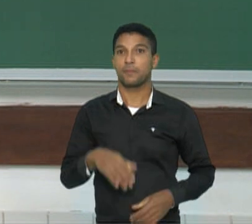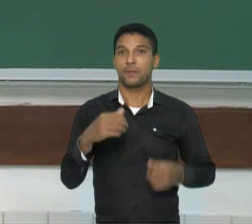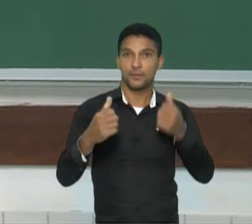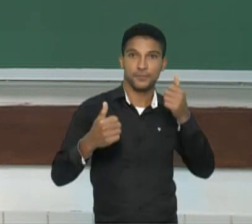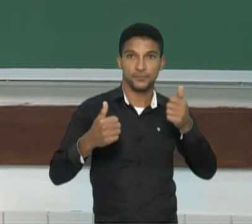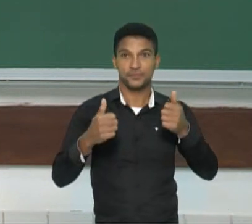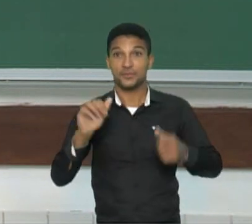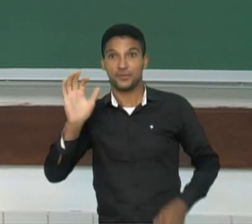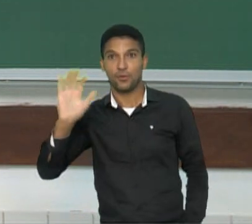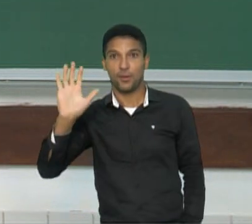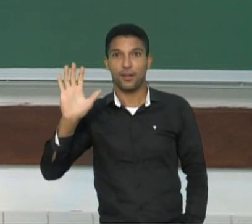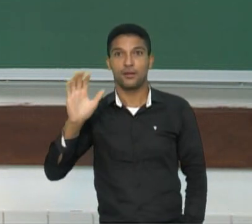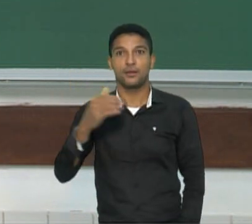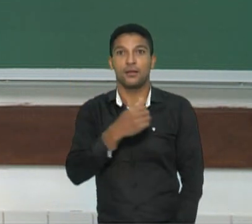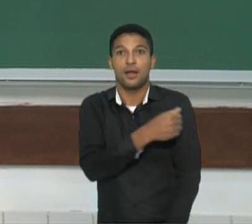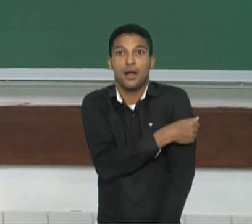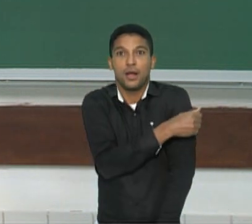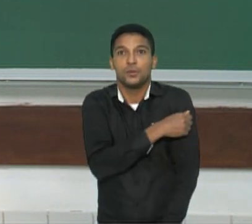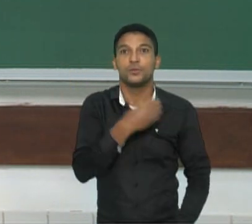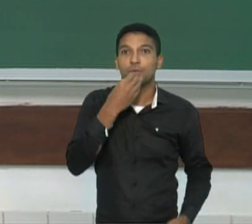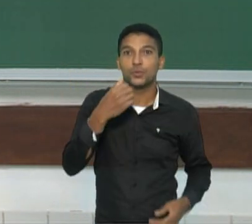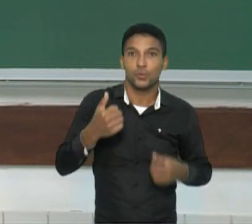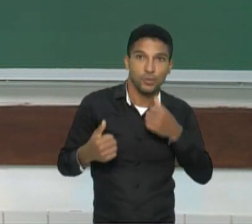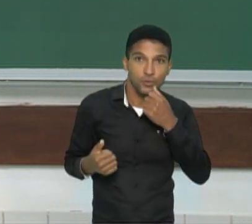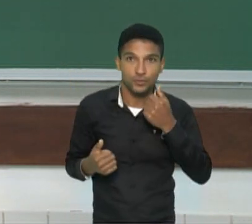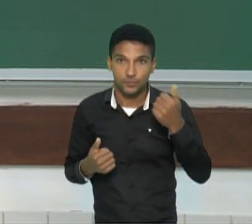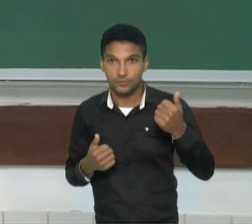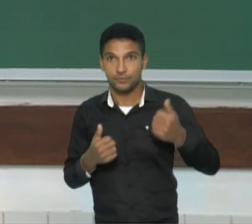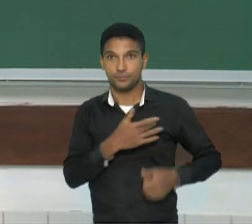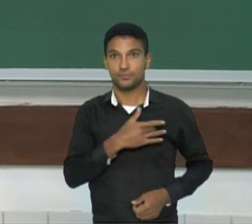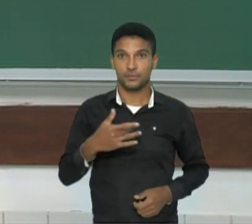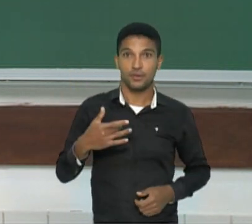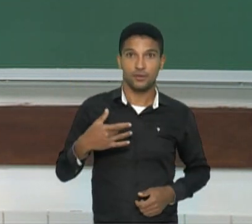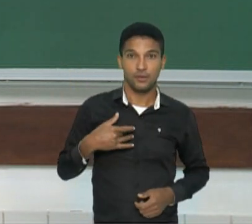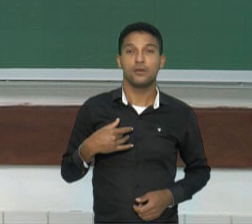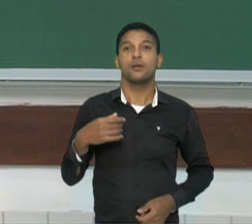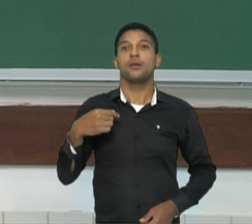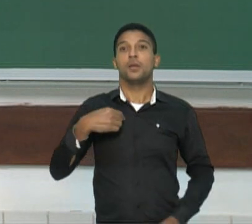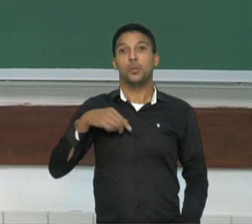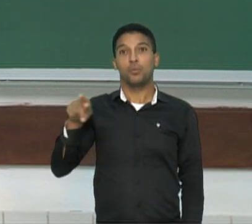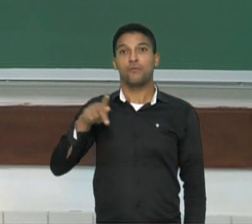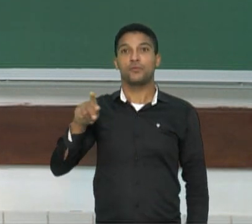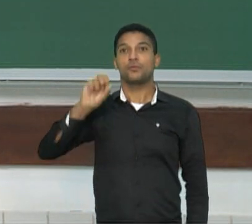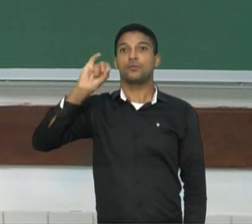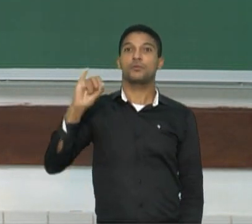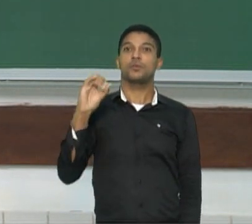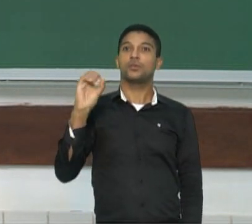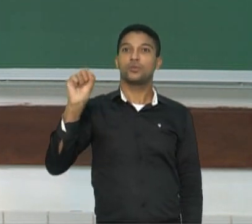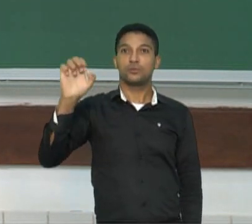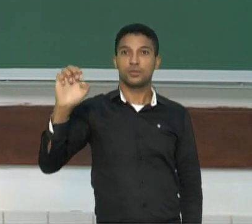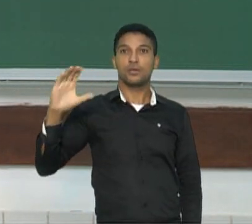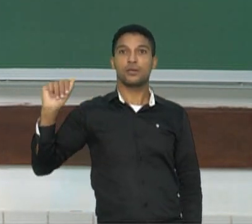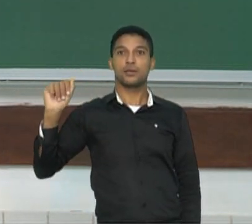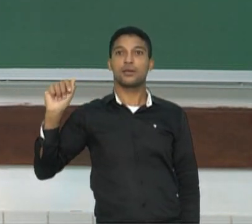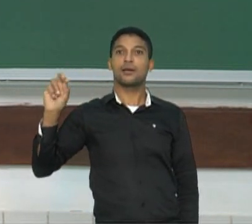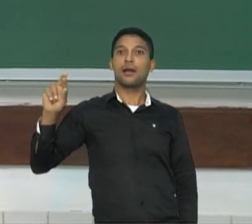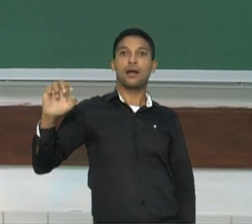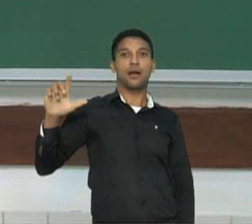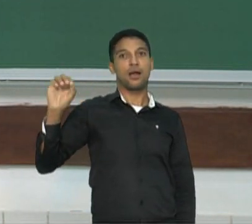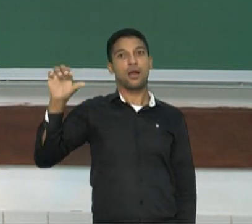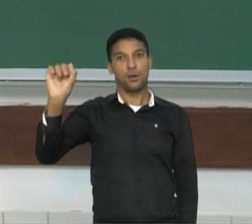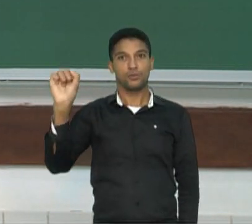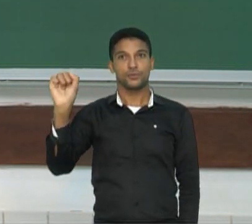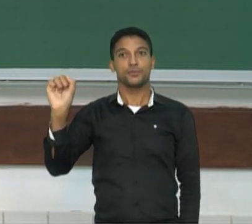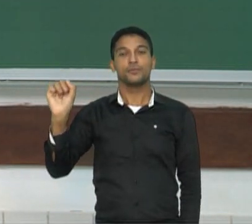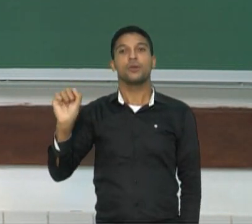Olá pessoal, tudo bom? Professor José Carlos Queller, aqui com a primeira série do ensino médio e hoje aula 20, né? Então, primeiro de tudo, lembrar